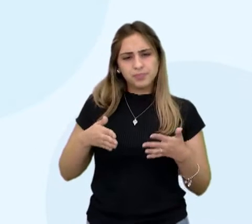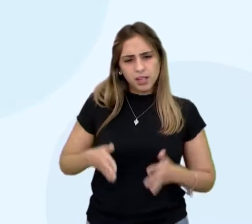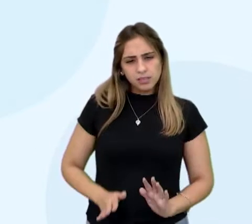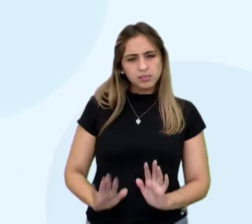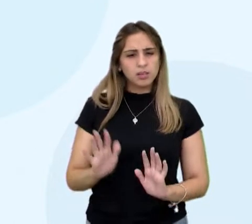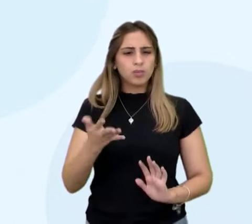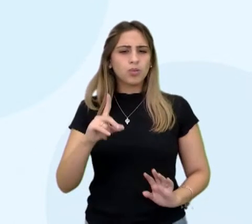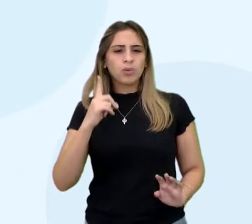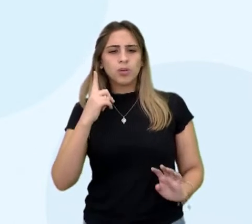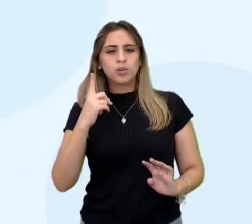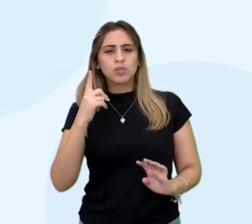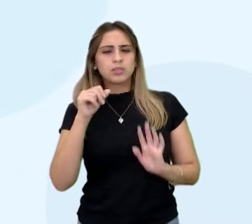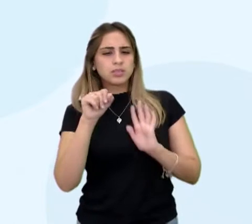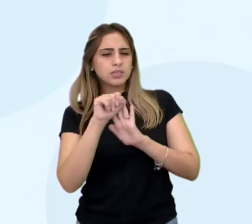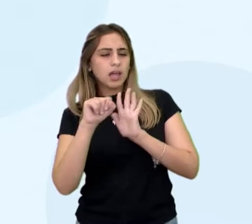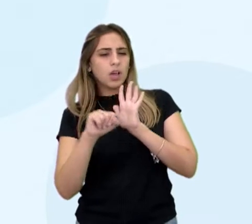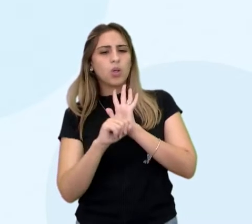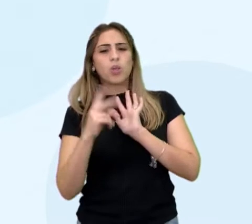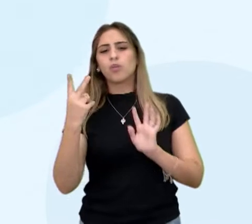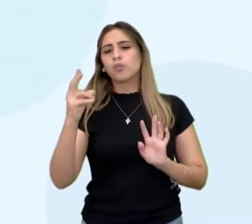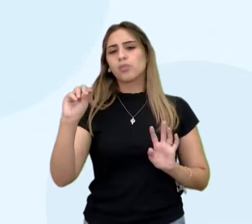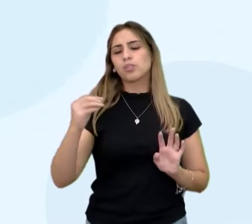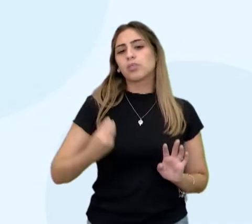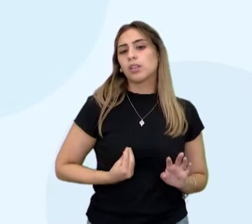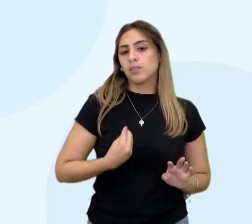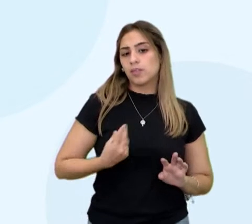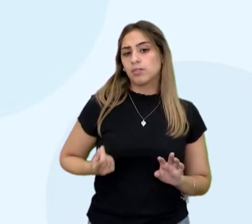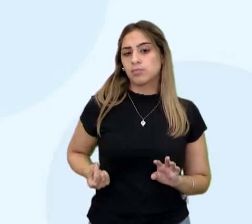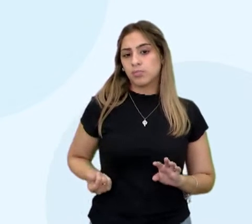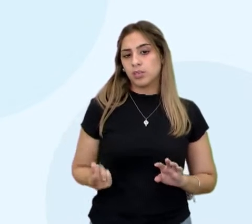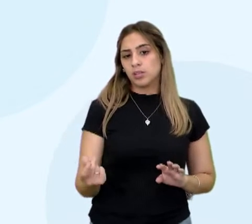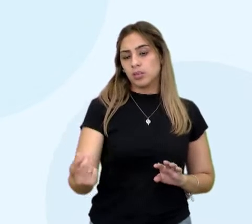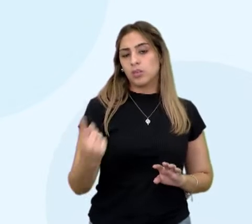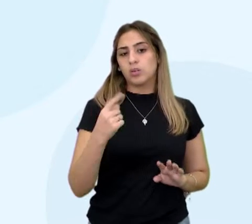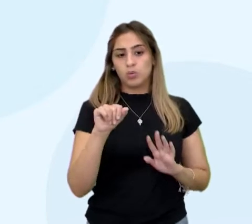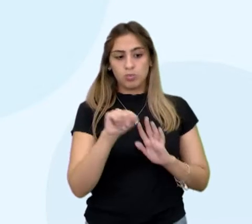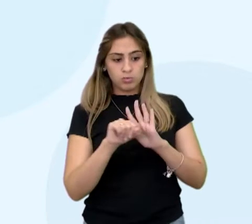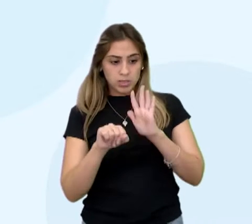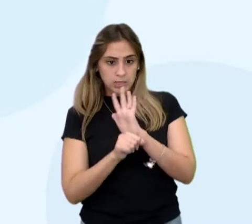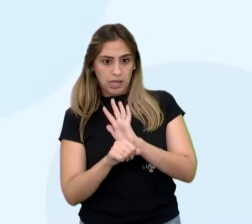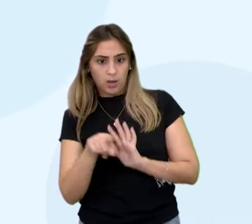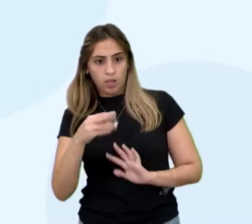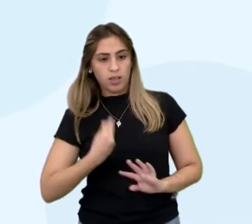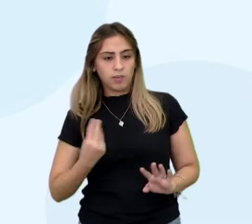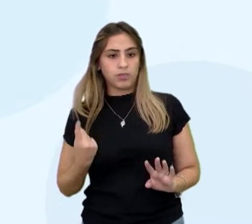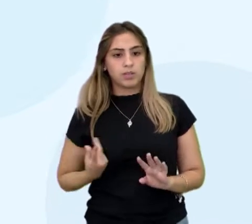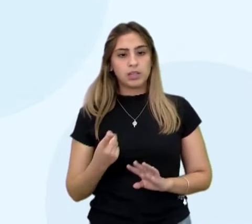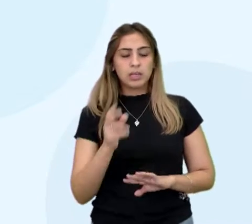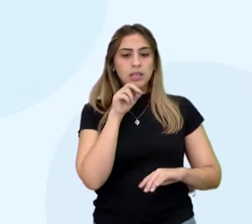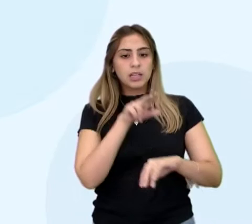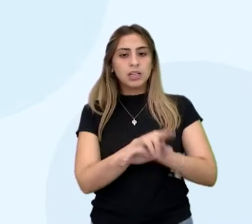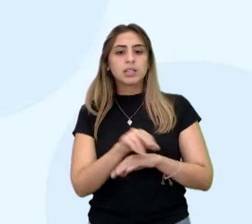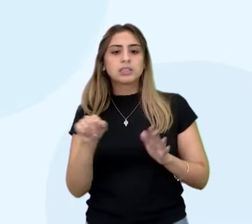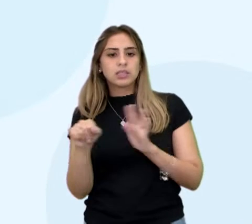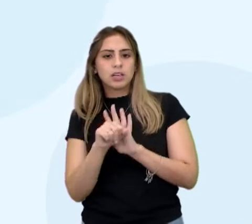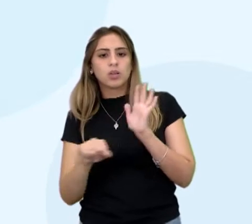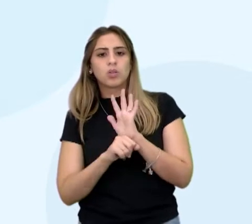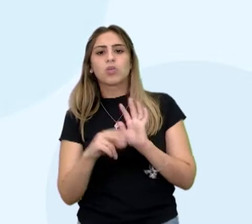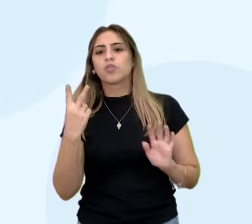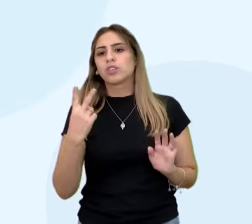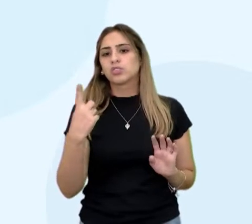do século XX e ele vive praticamente um século. Ele atravessa, ele entra no século XXI, ele morre